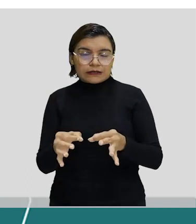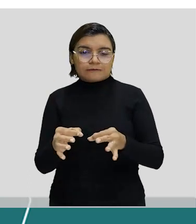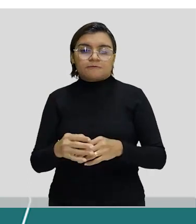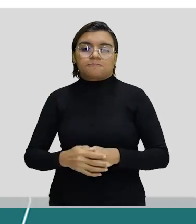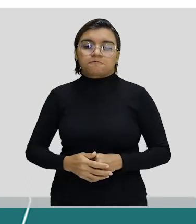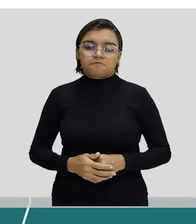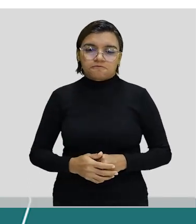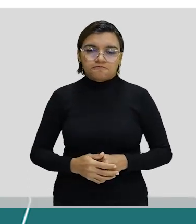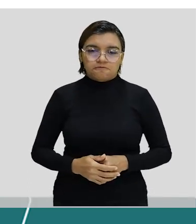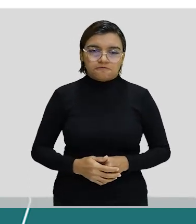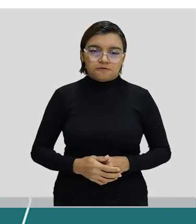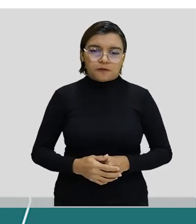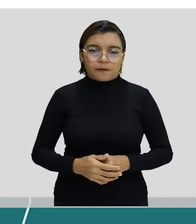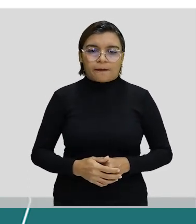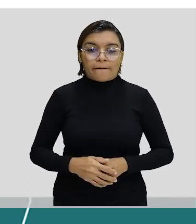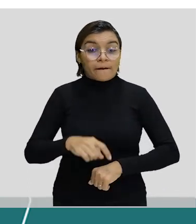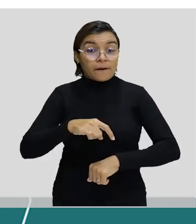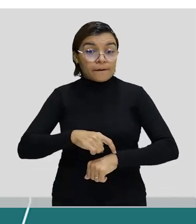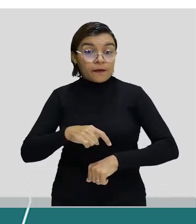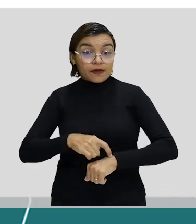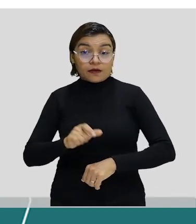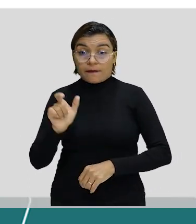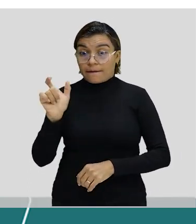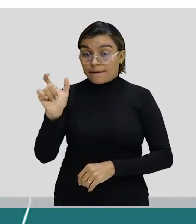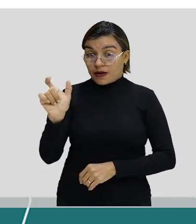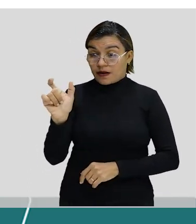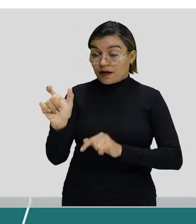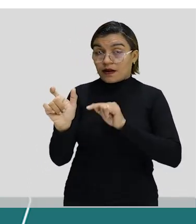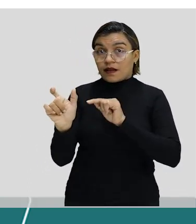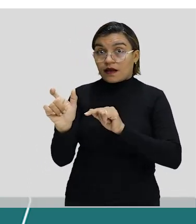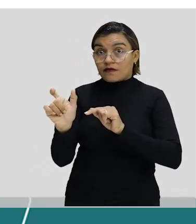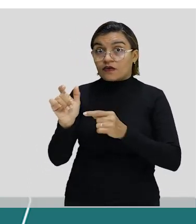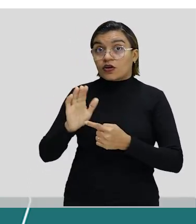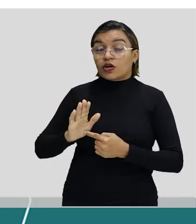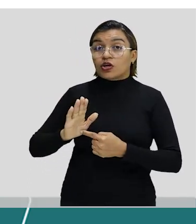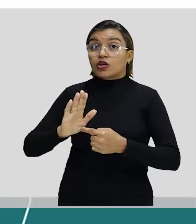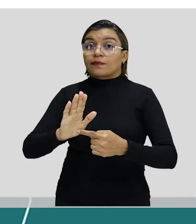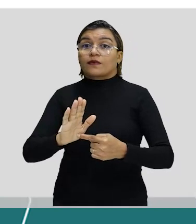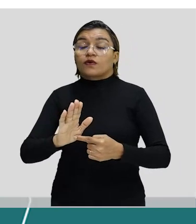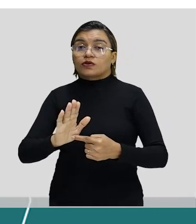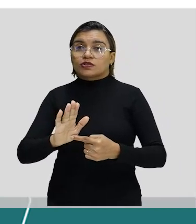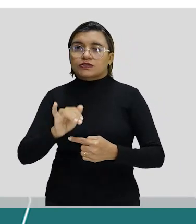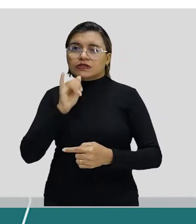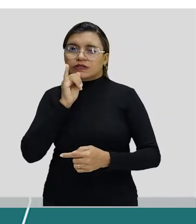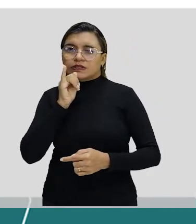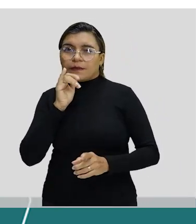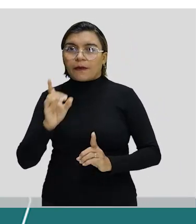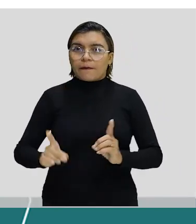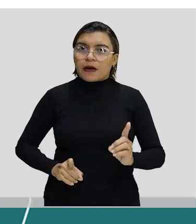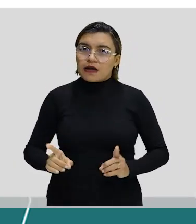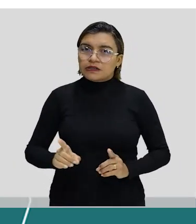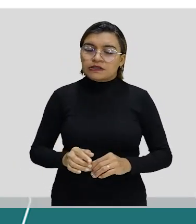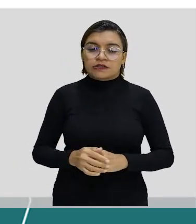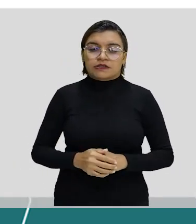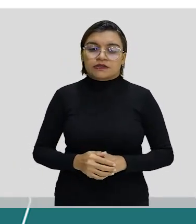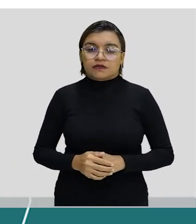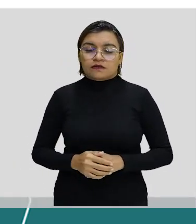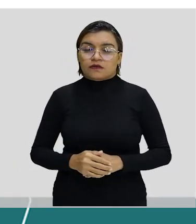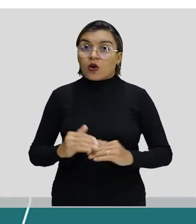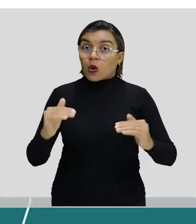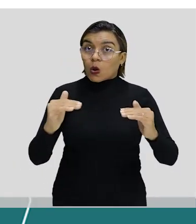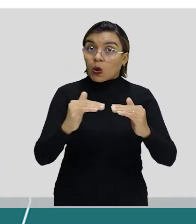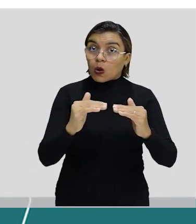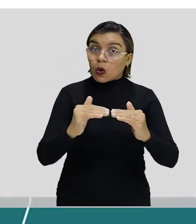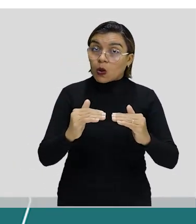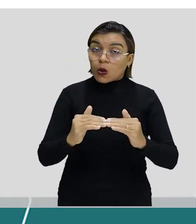Quando se tem termos que indicam parentesco, olha aí que engraçado. Qualquer concordância é possível.